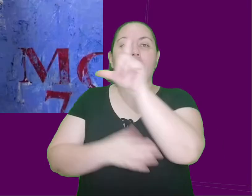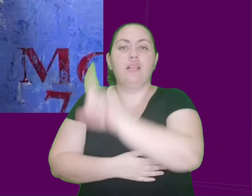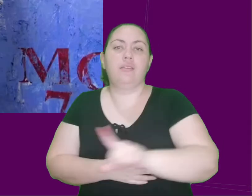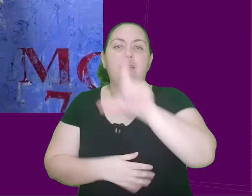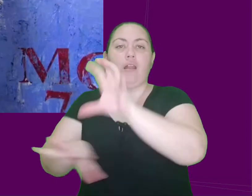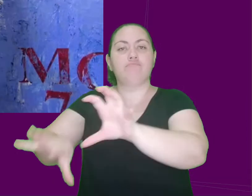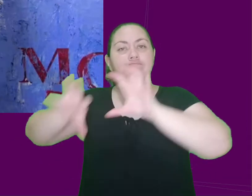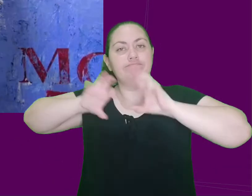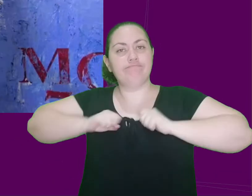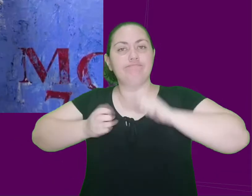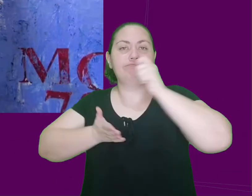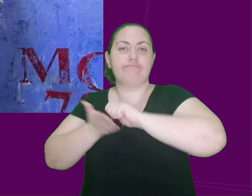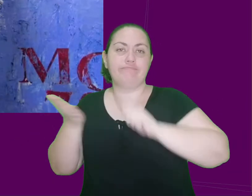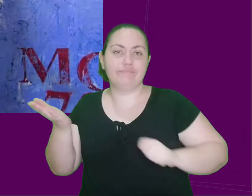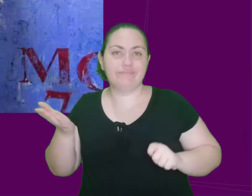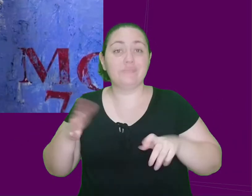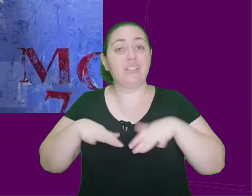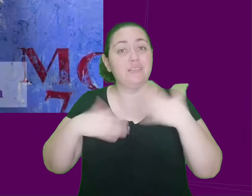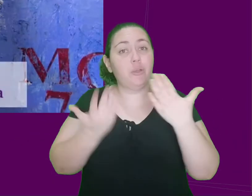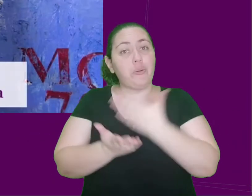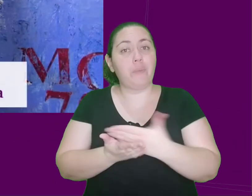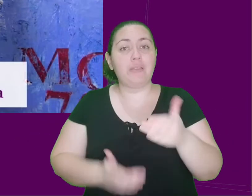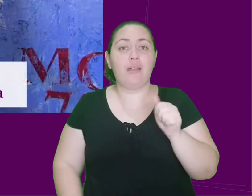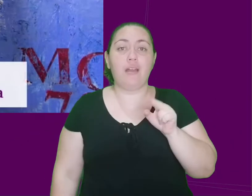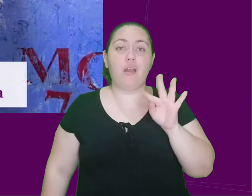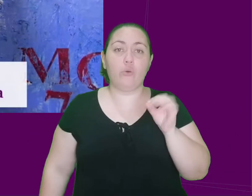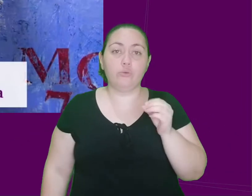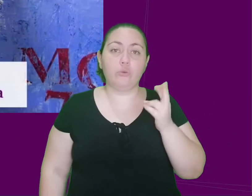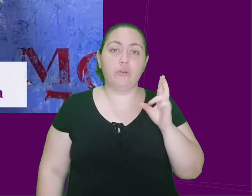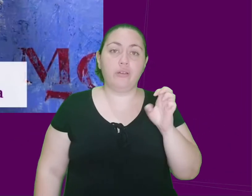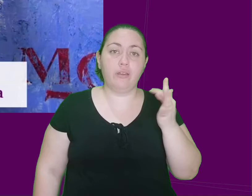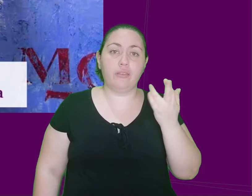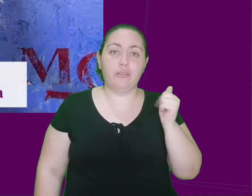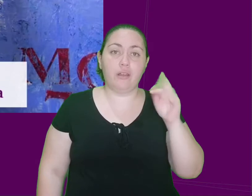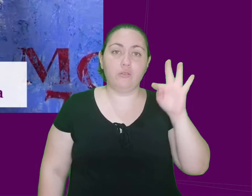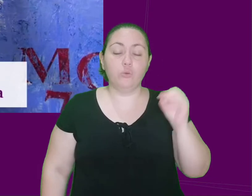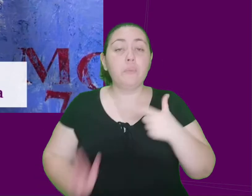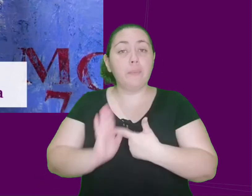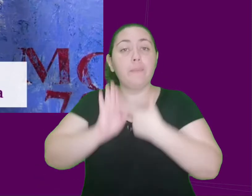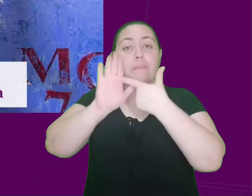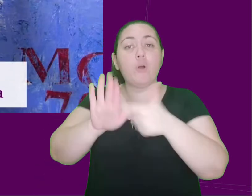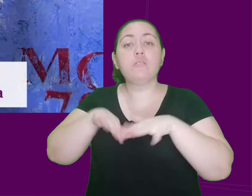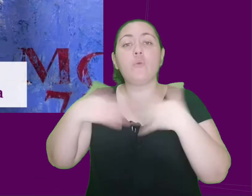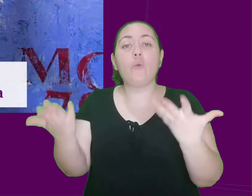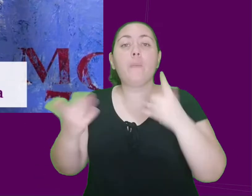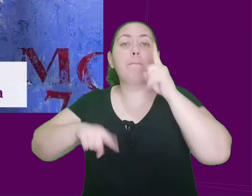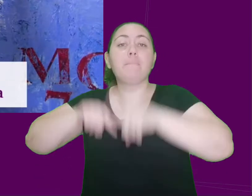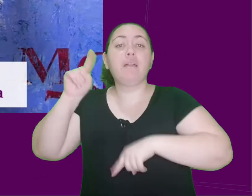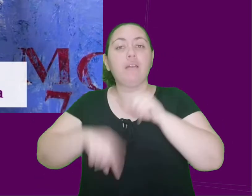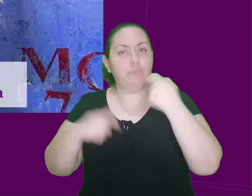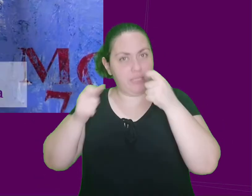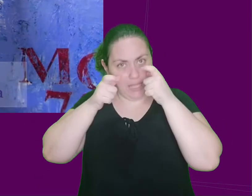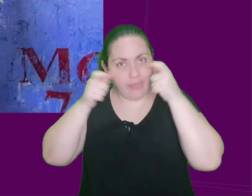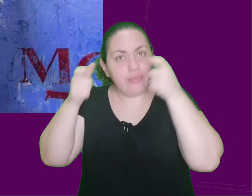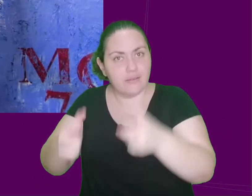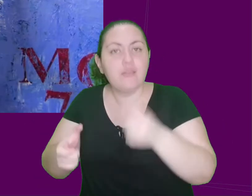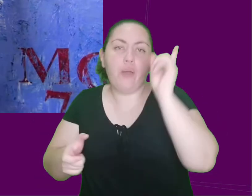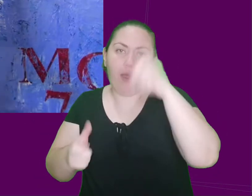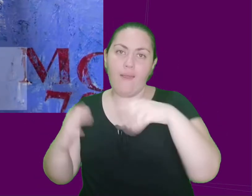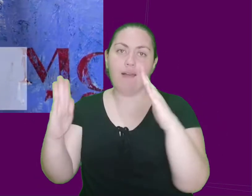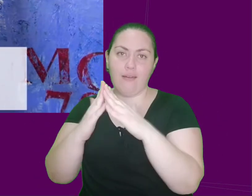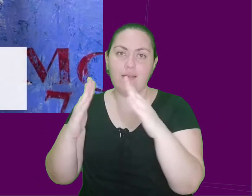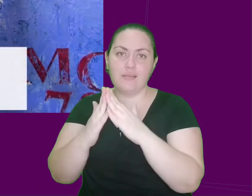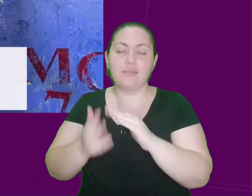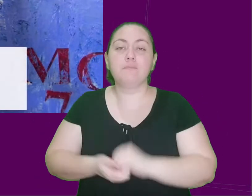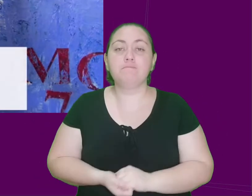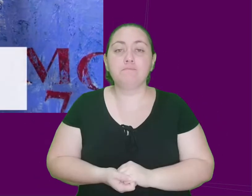si. Então a gente começa com o autorretrato, que faz a apresentação da matéria a que se deve prestar atenção, a casa.